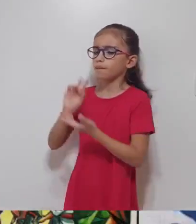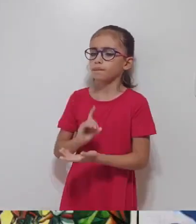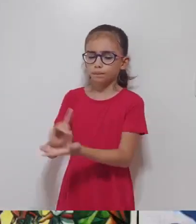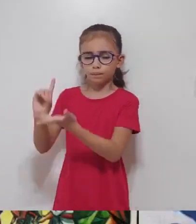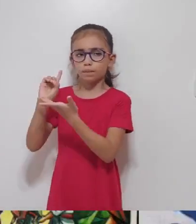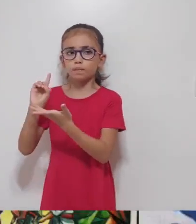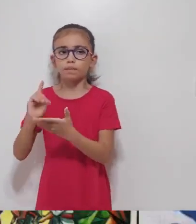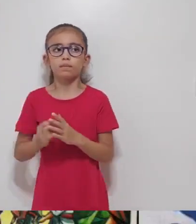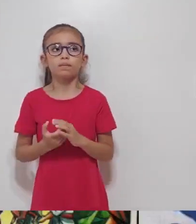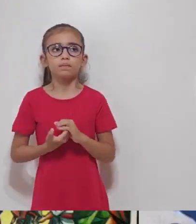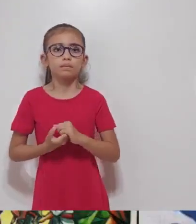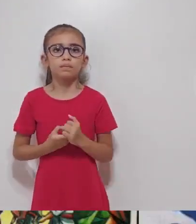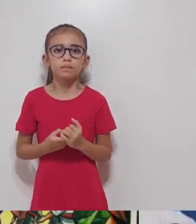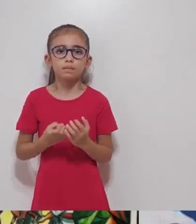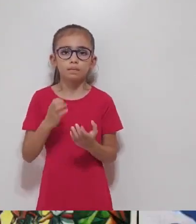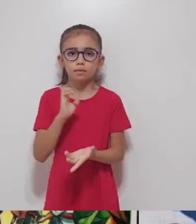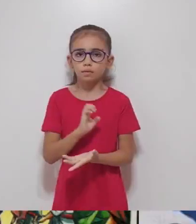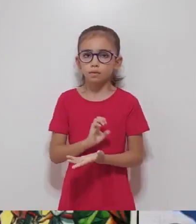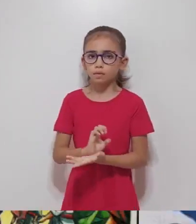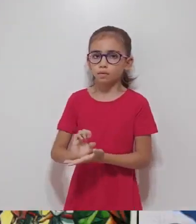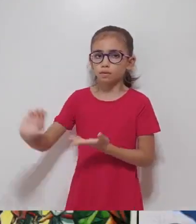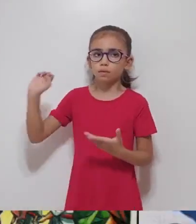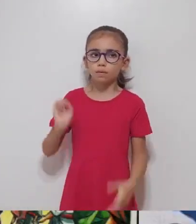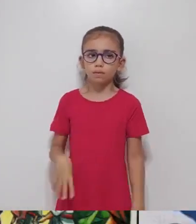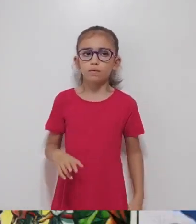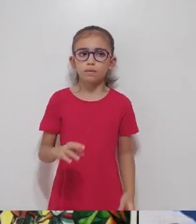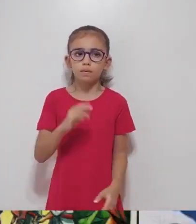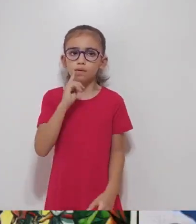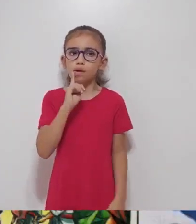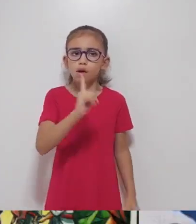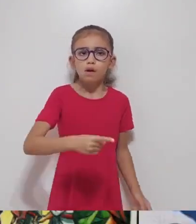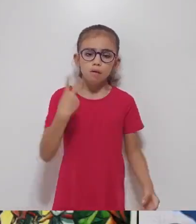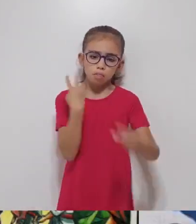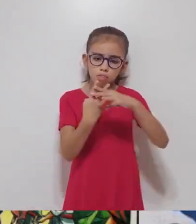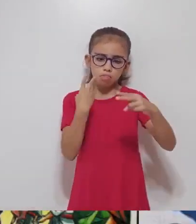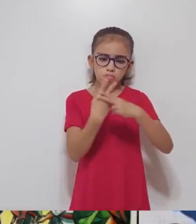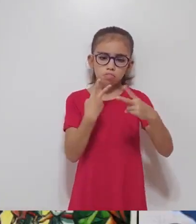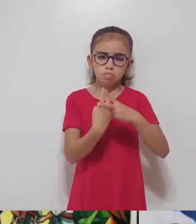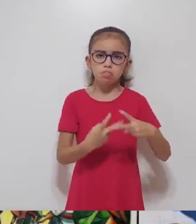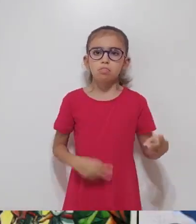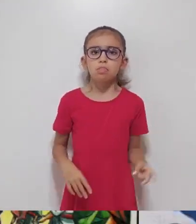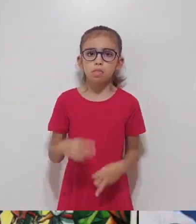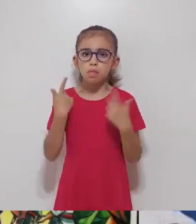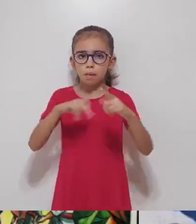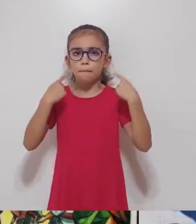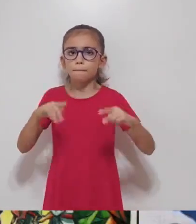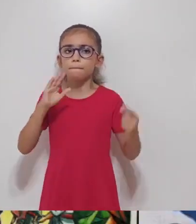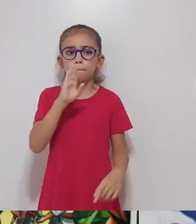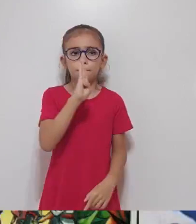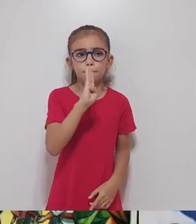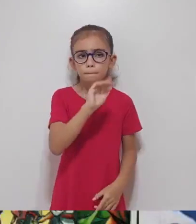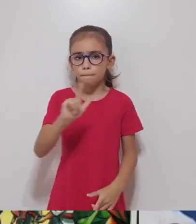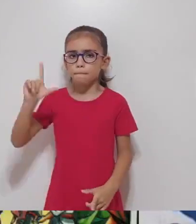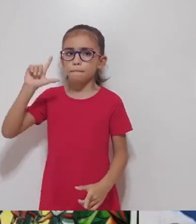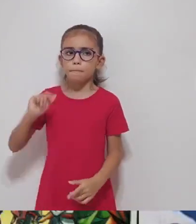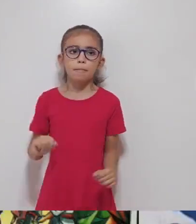só o Senhor é Deus. Elias ordenou: prendam os profetas de Baal, não deixem